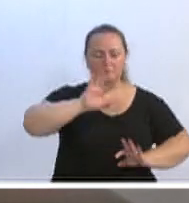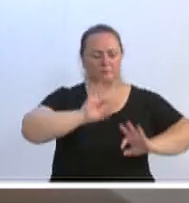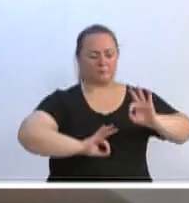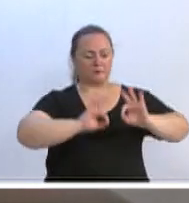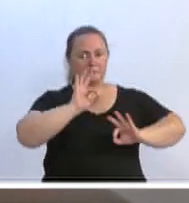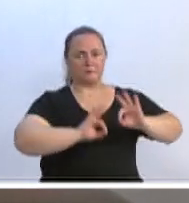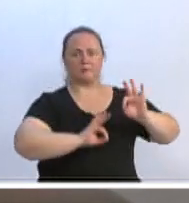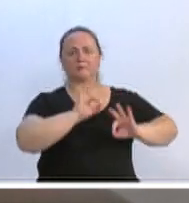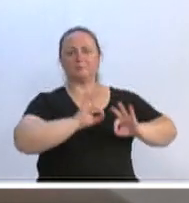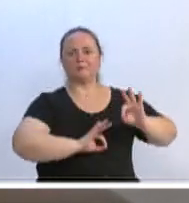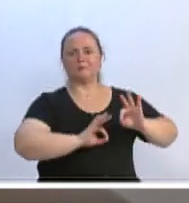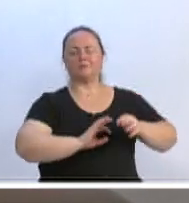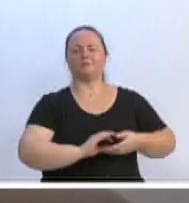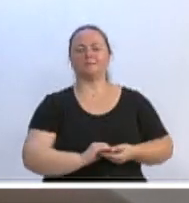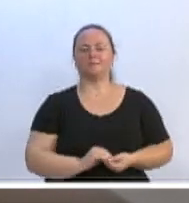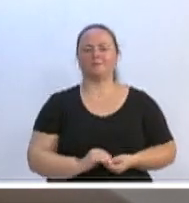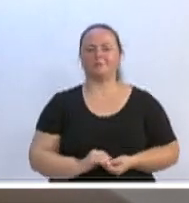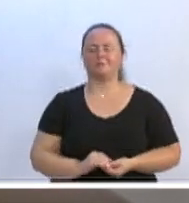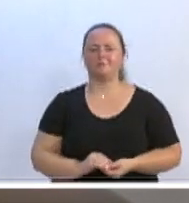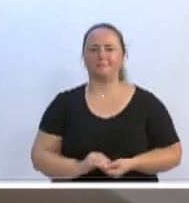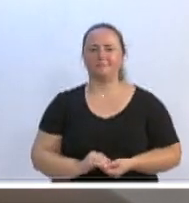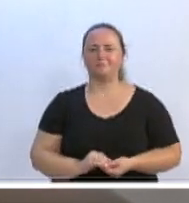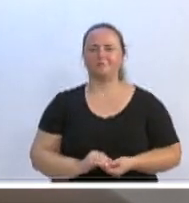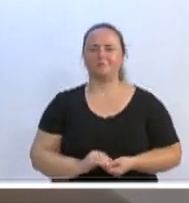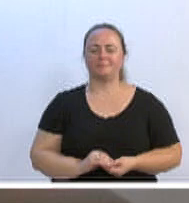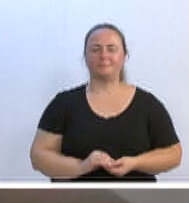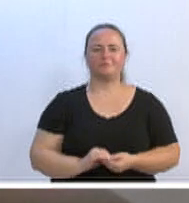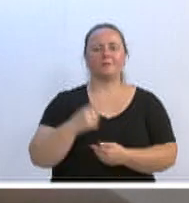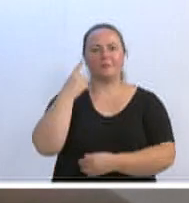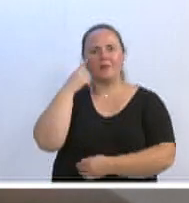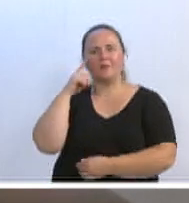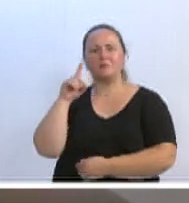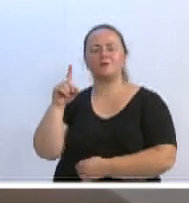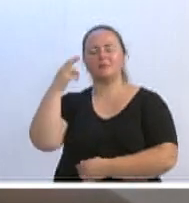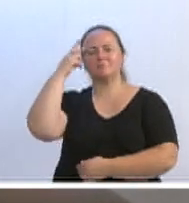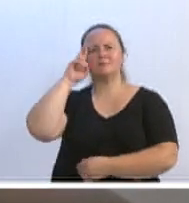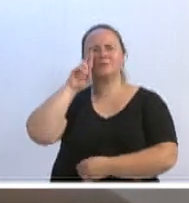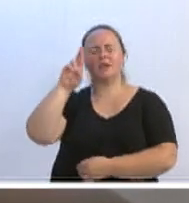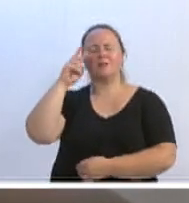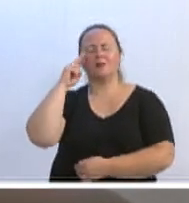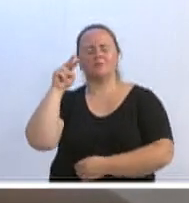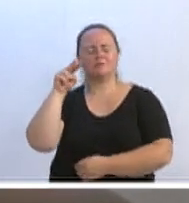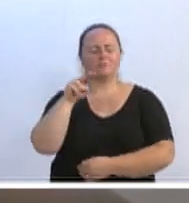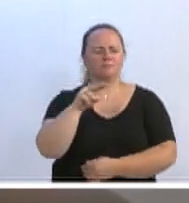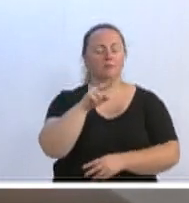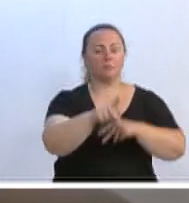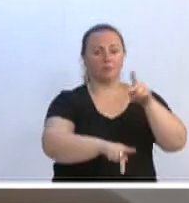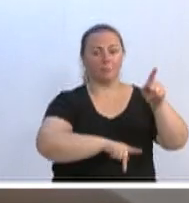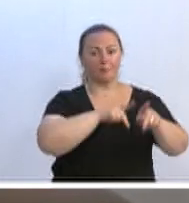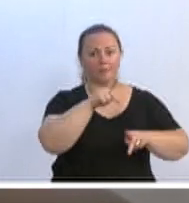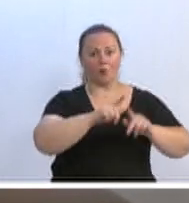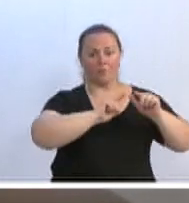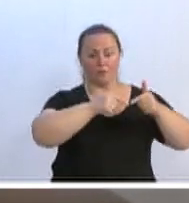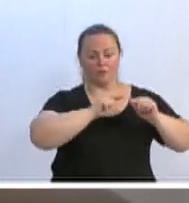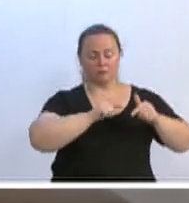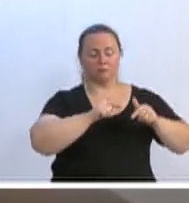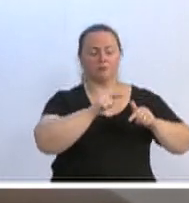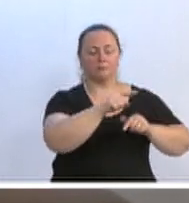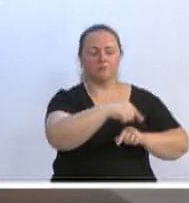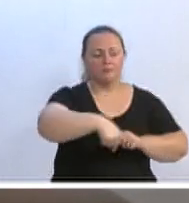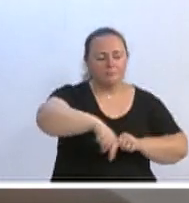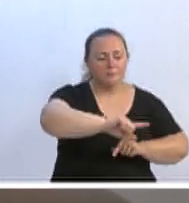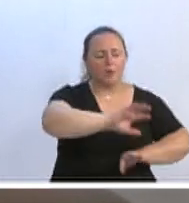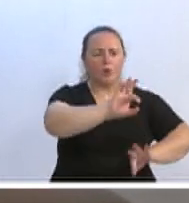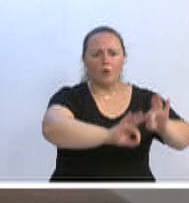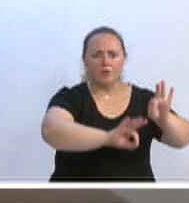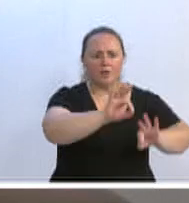preparados. Certa vez o Senhor virou para o seu povo Israel e disse: prepara-te, ó Israel,